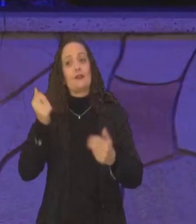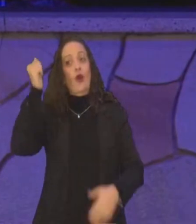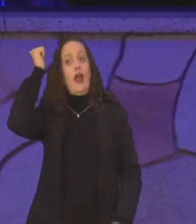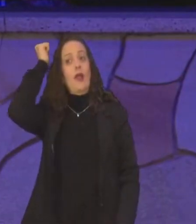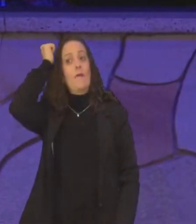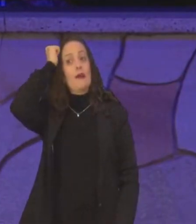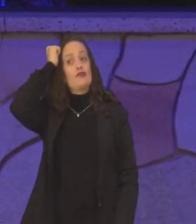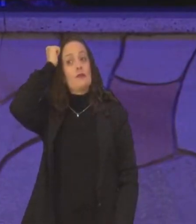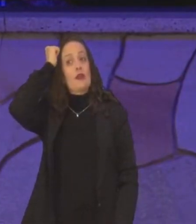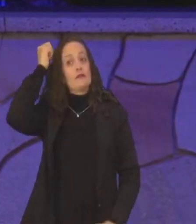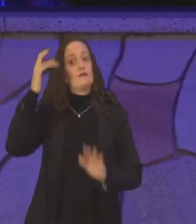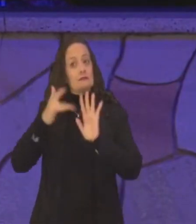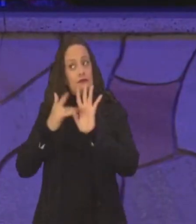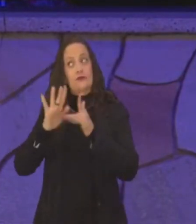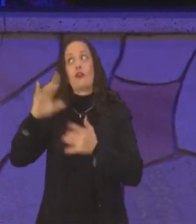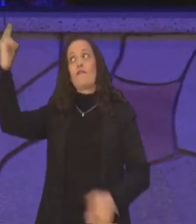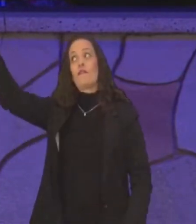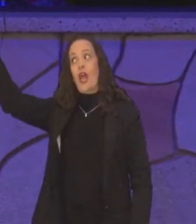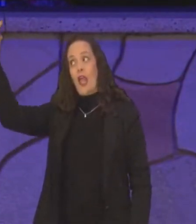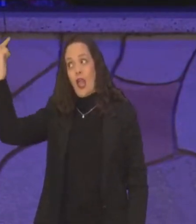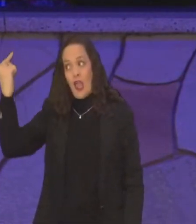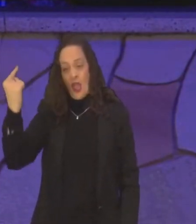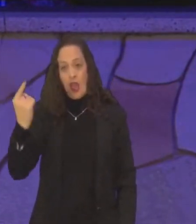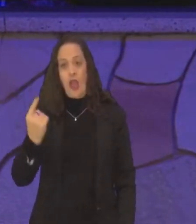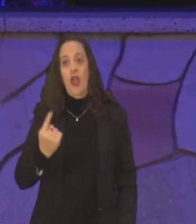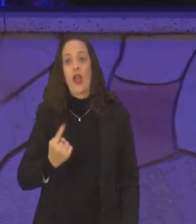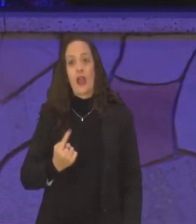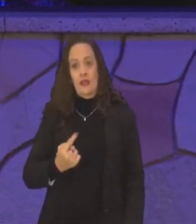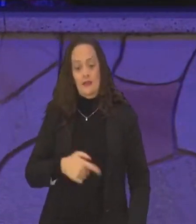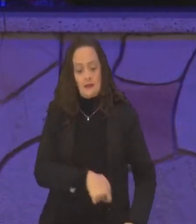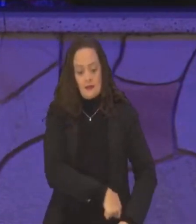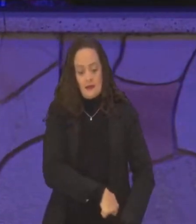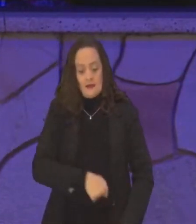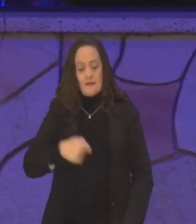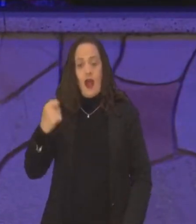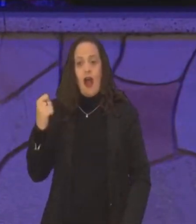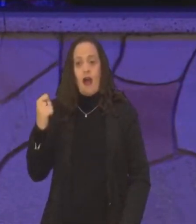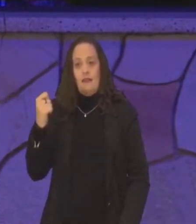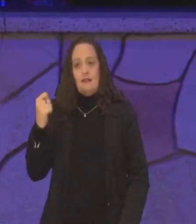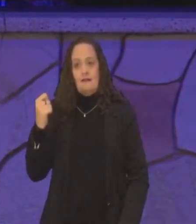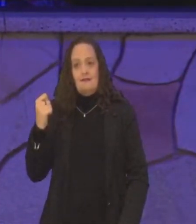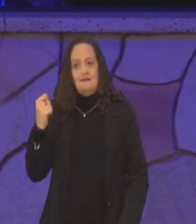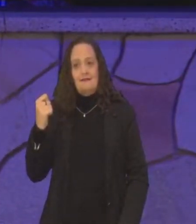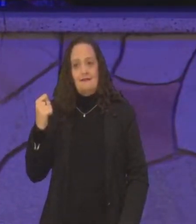arrependimento: virei com a espada da minha boca.